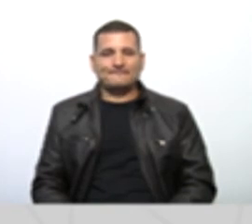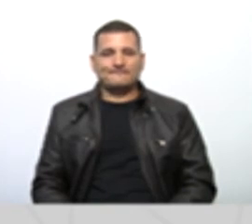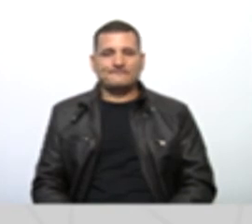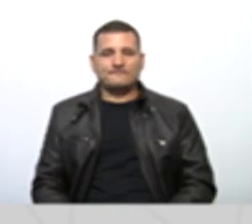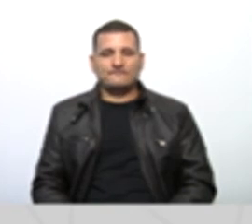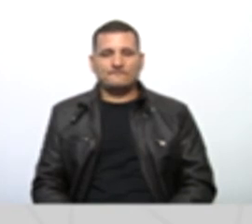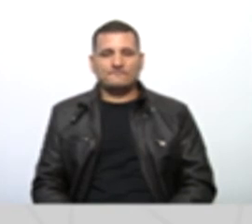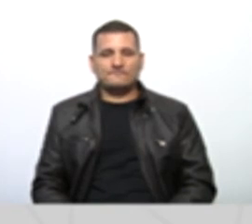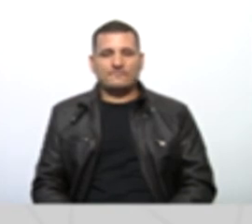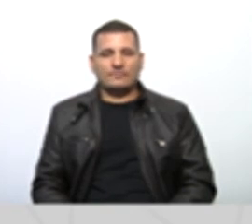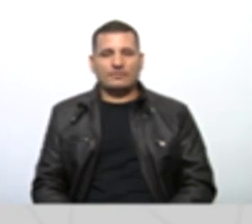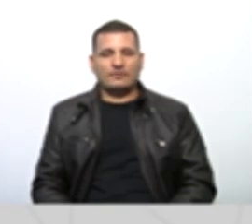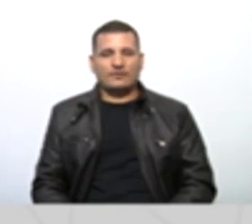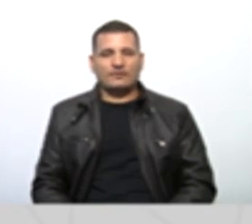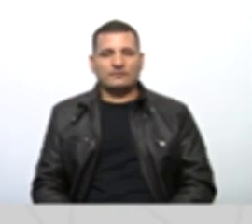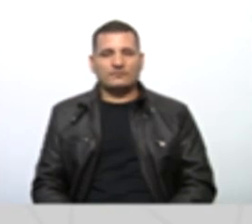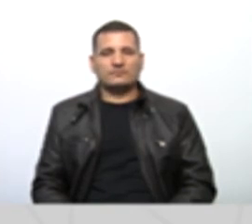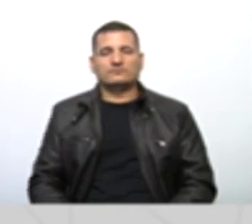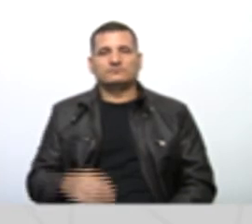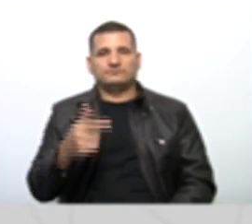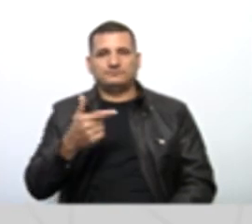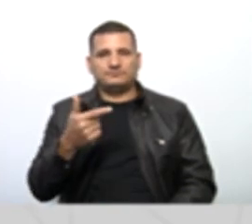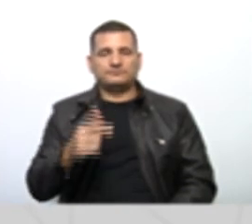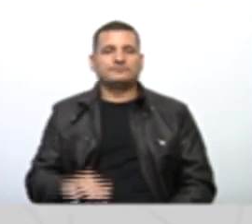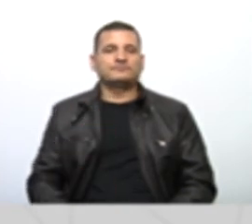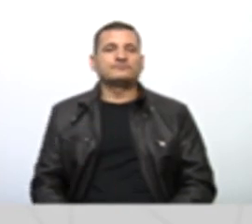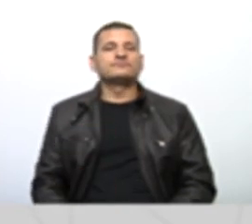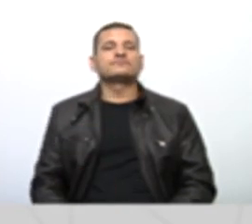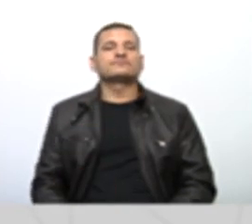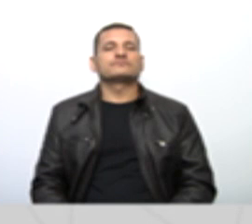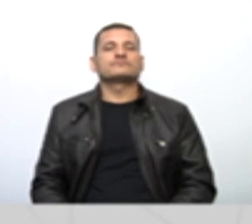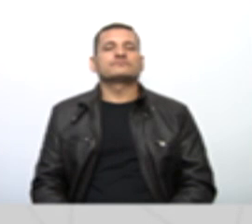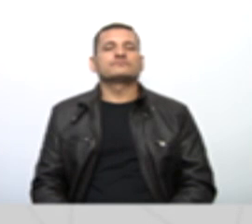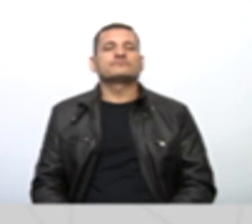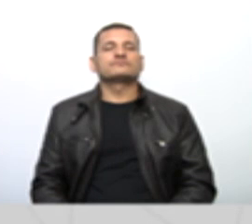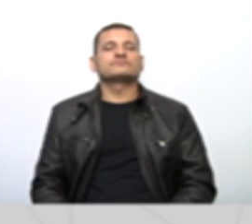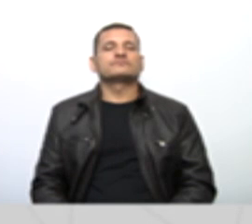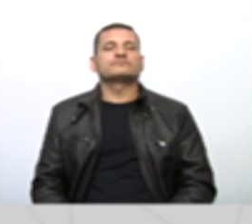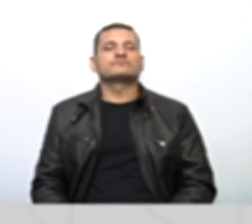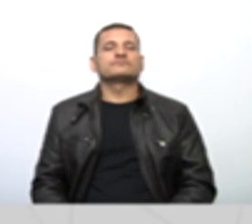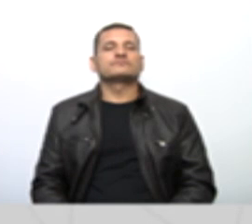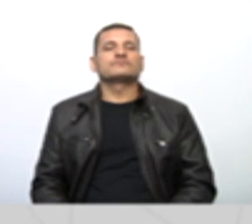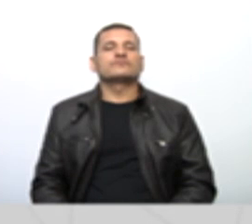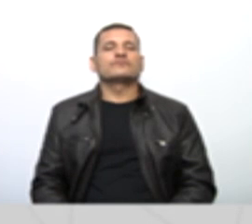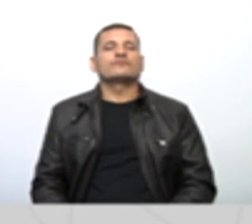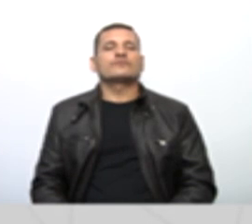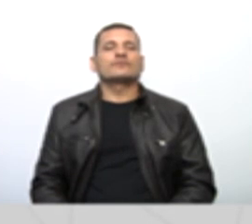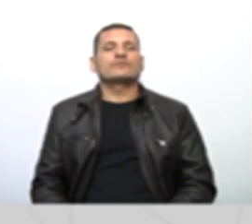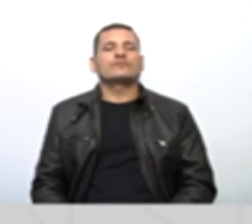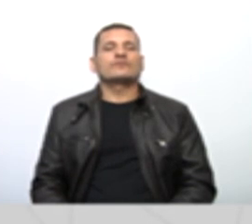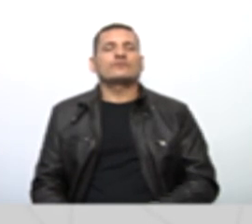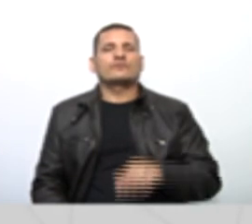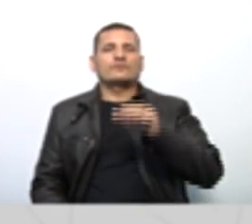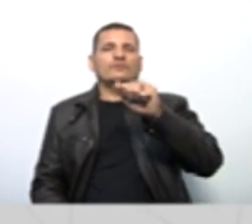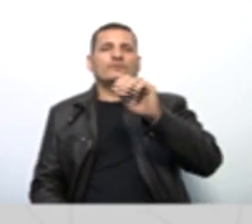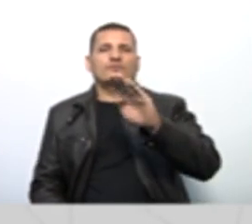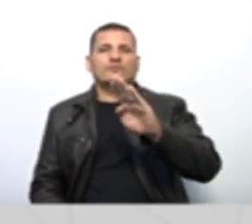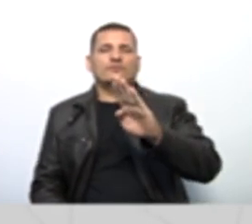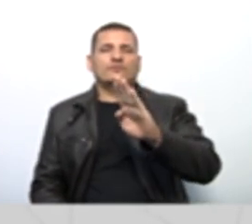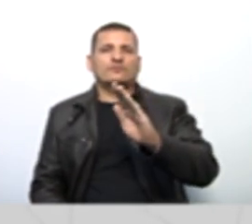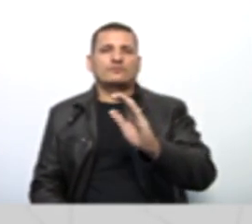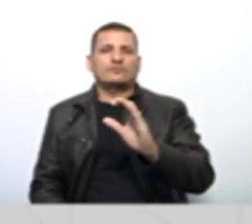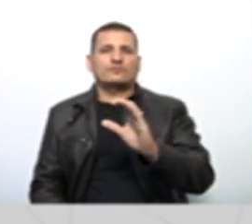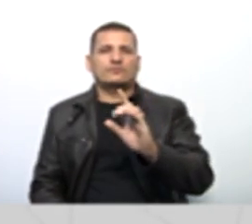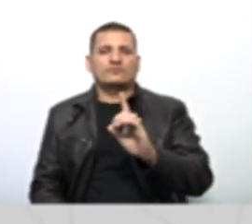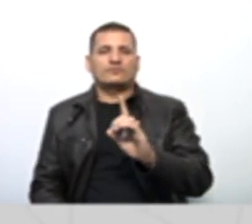lembrar disso aqui pessoal questão 2 muito importante qual das seqüências a baixos